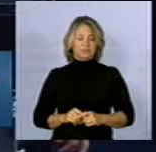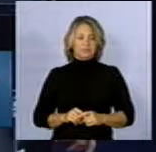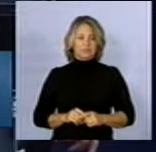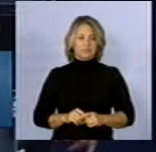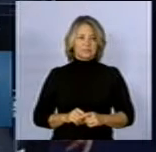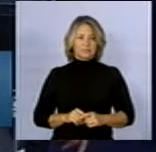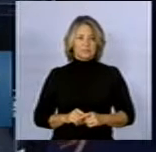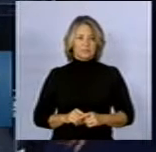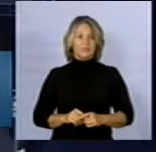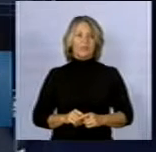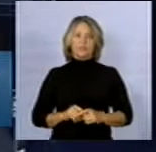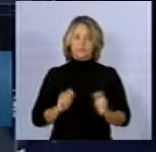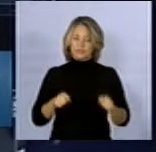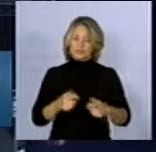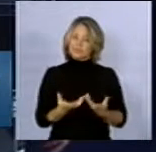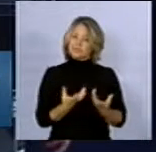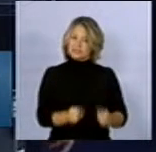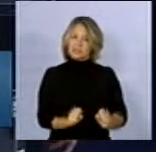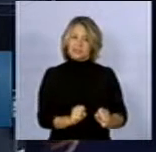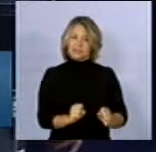é plausível, ou seja,